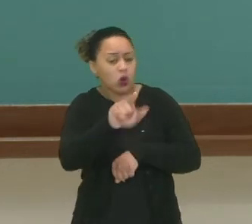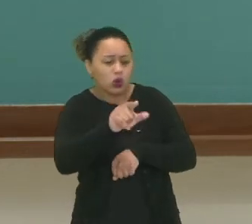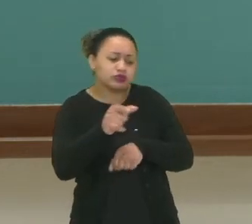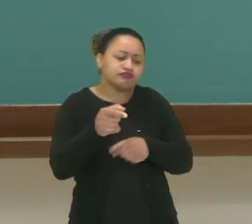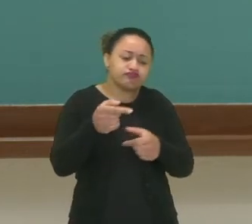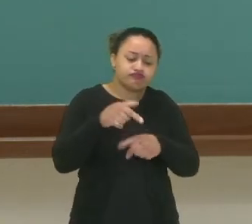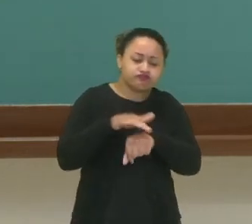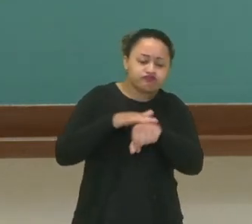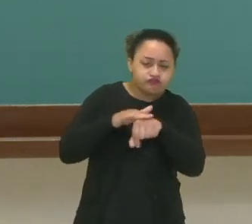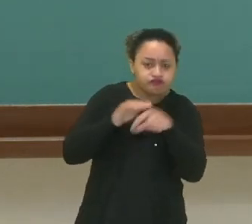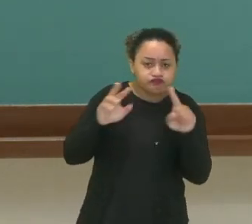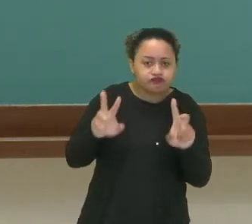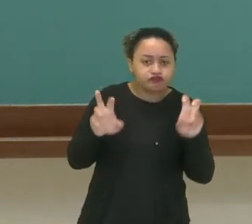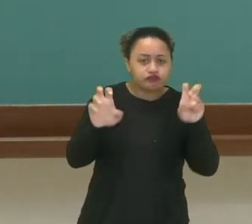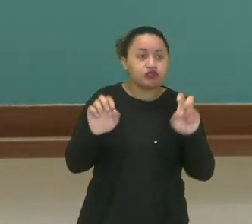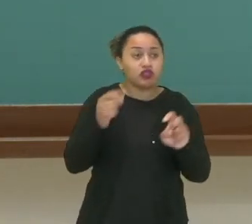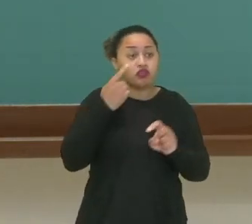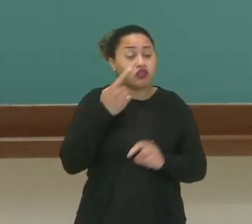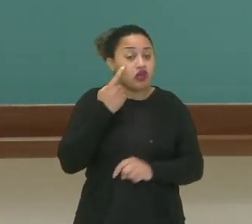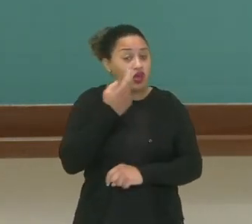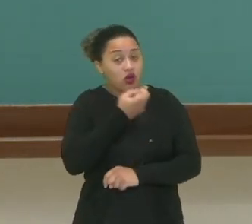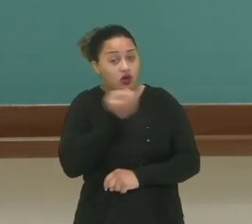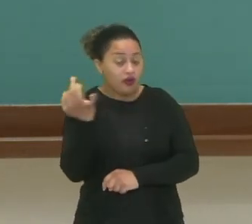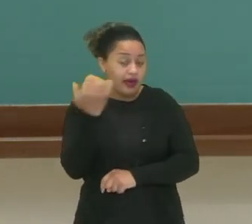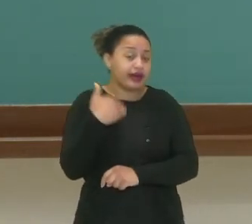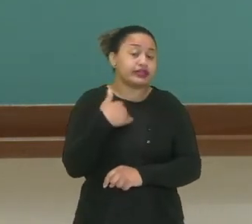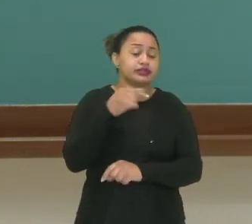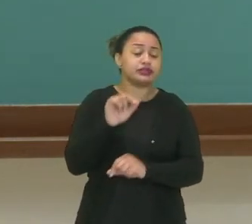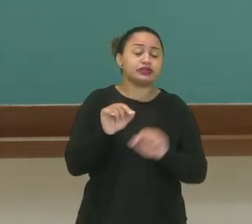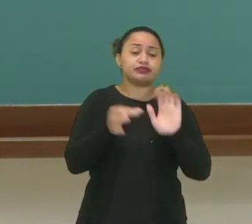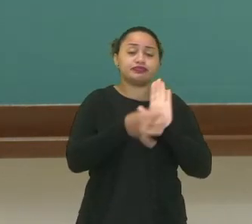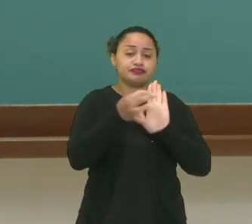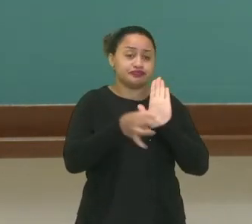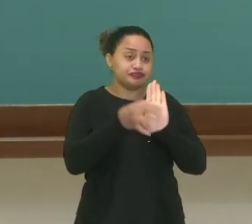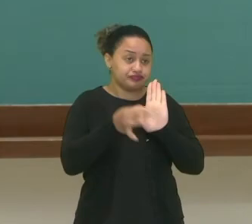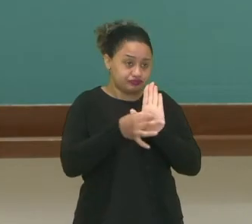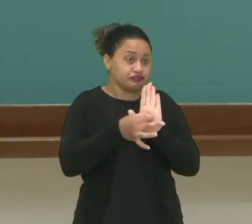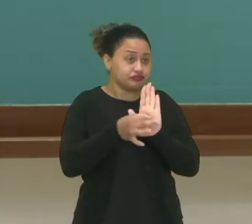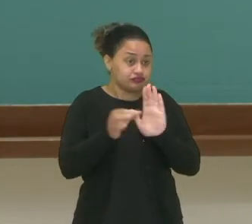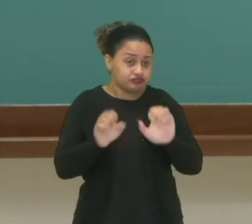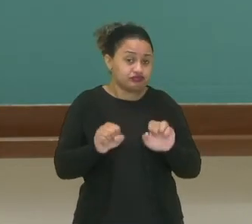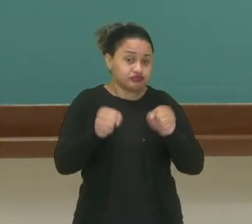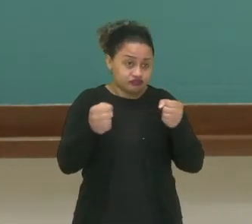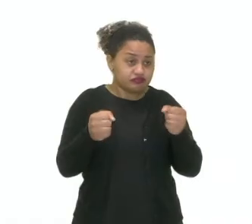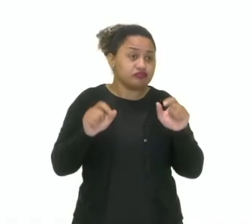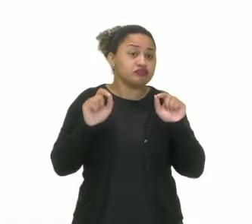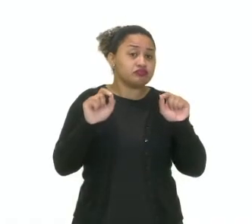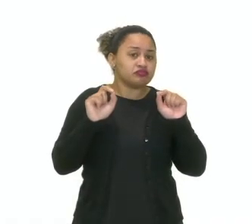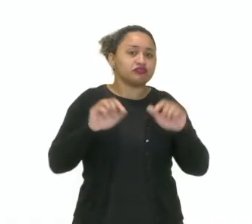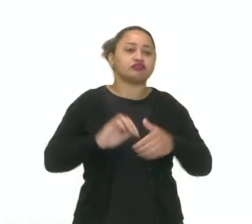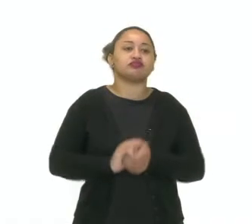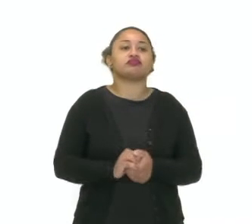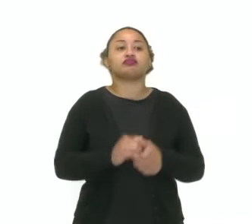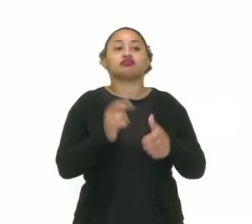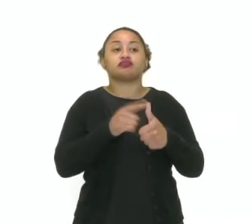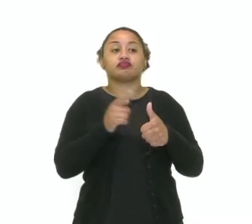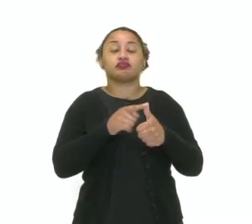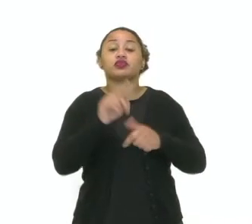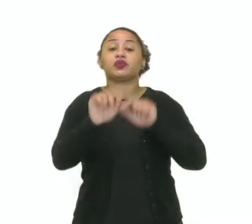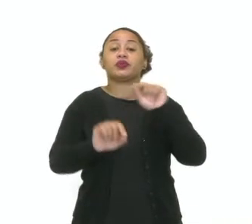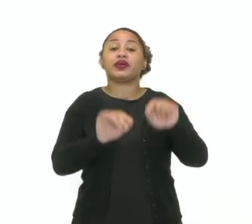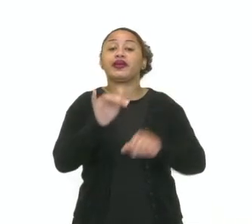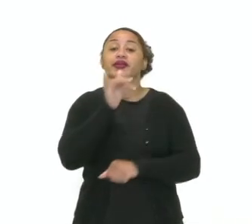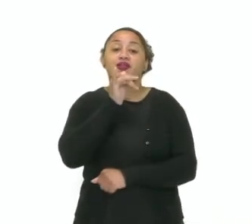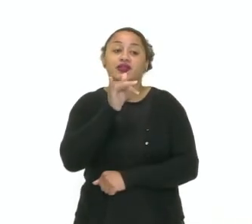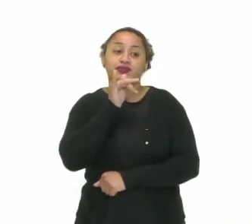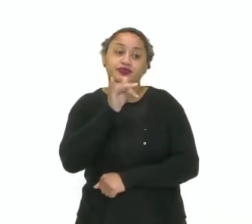discutiram, viram quais são os argumentos que sustentam a tese? Então vamos gabaritar. Primeiro é o de